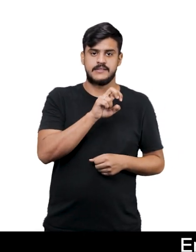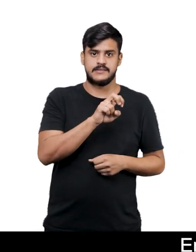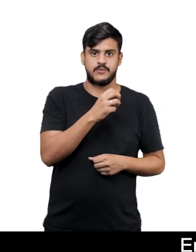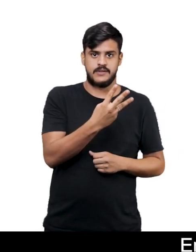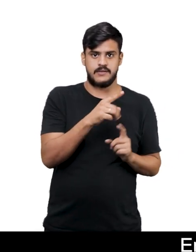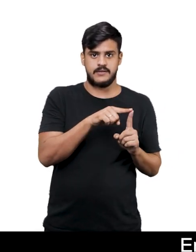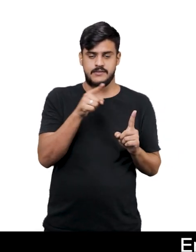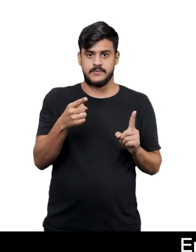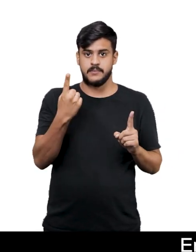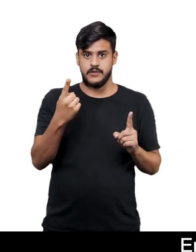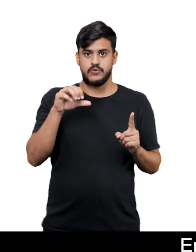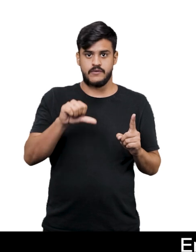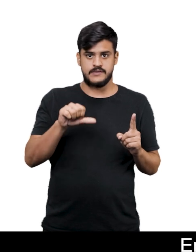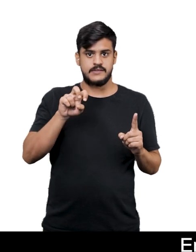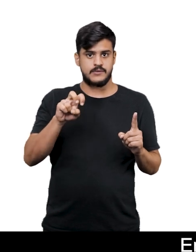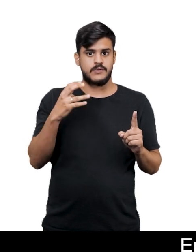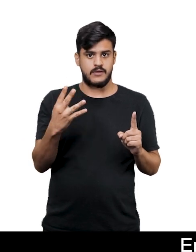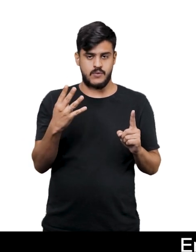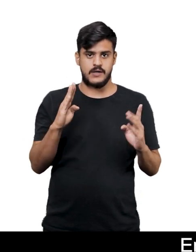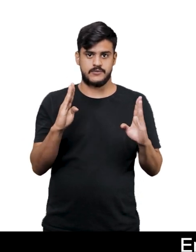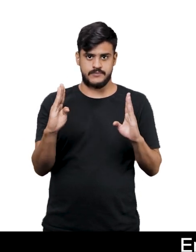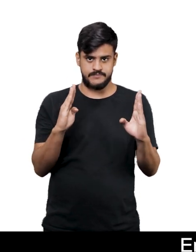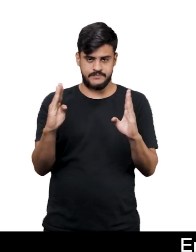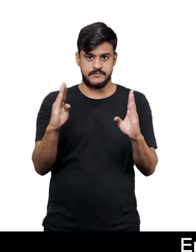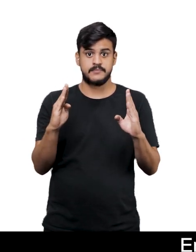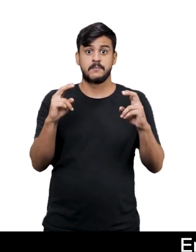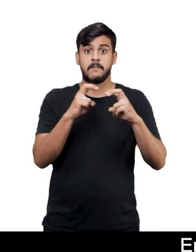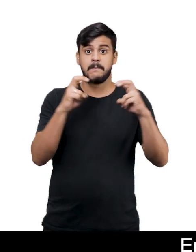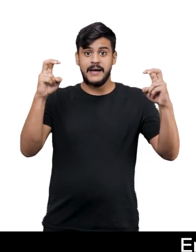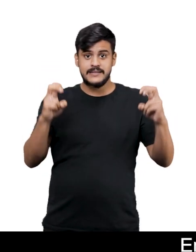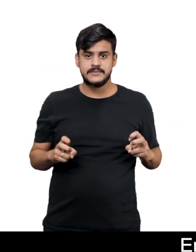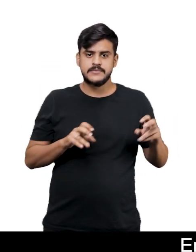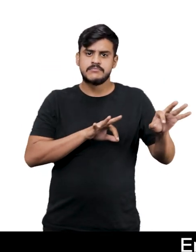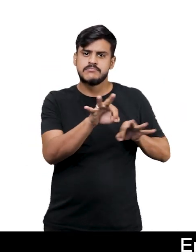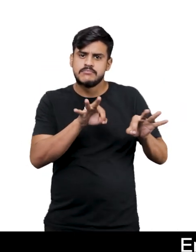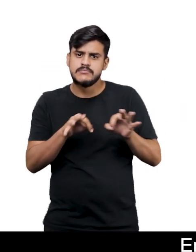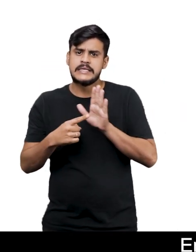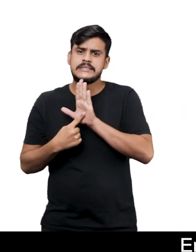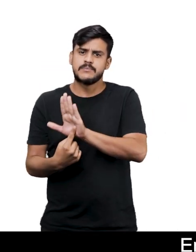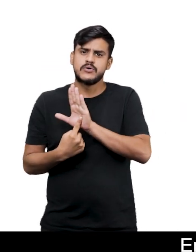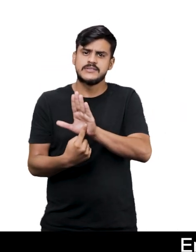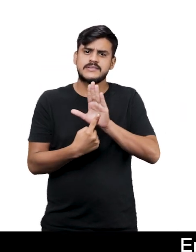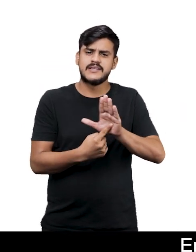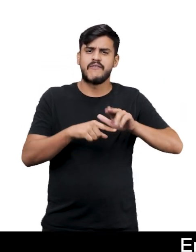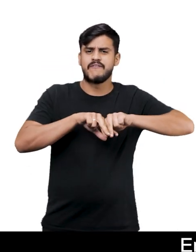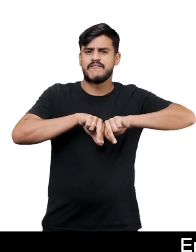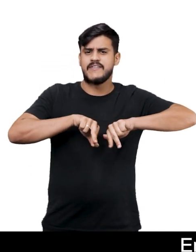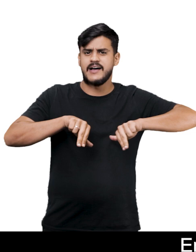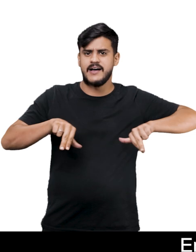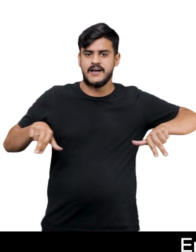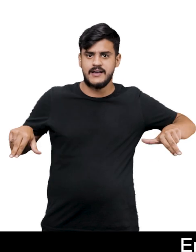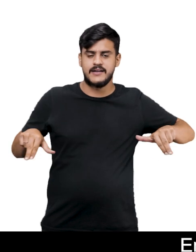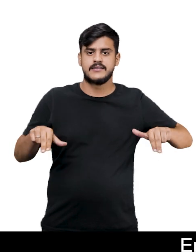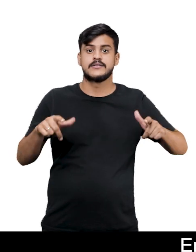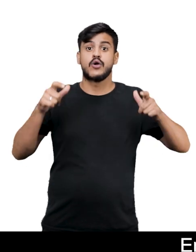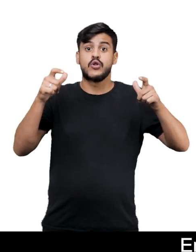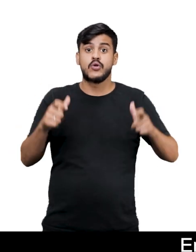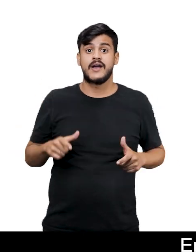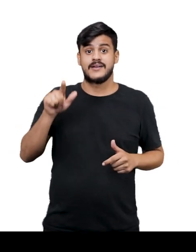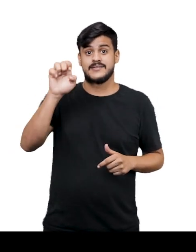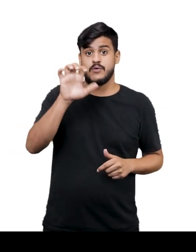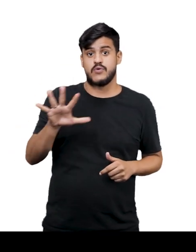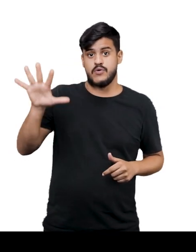Entre 1953 e 1954, o MASP organizou uma série de exposições de